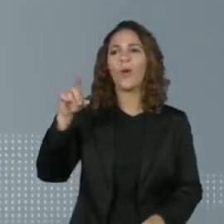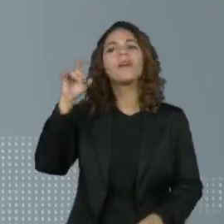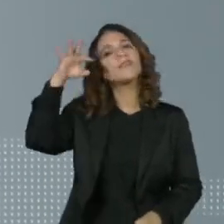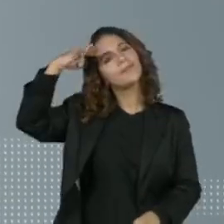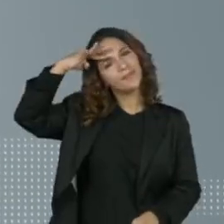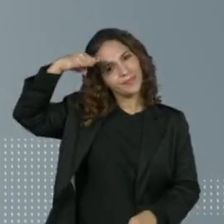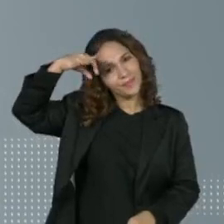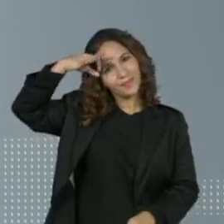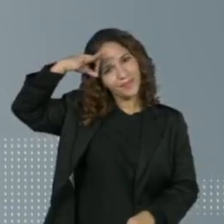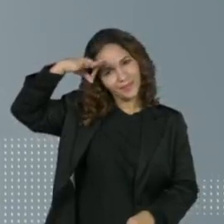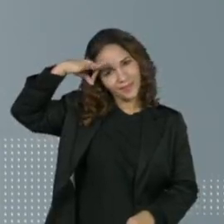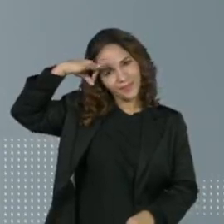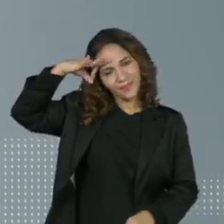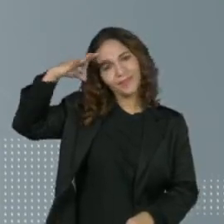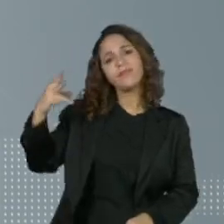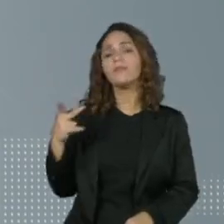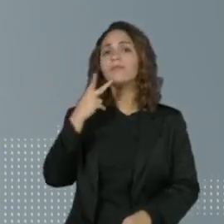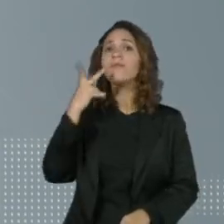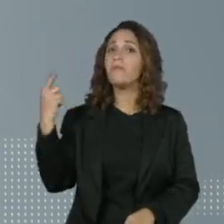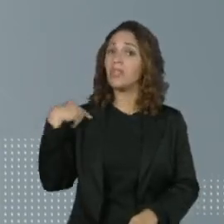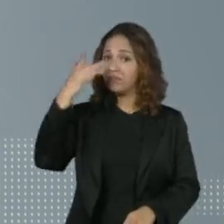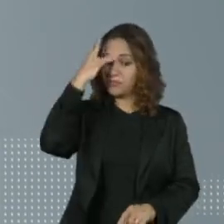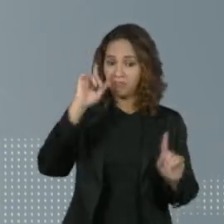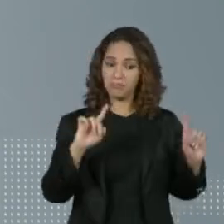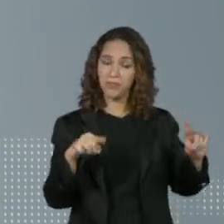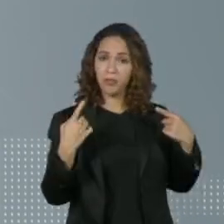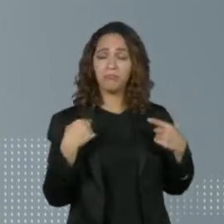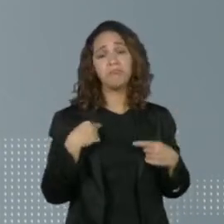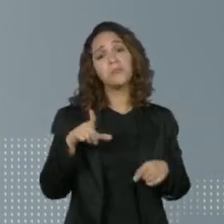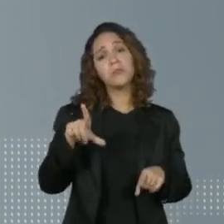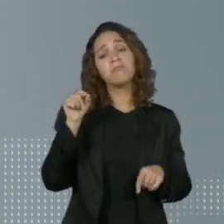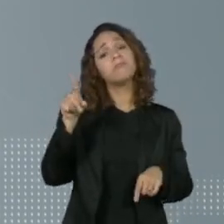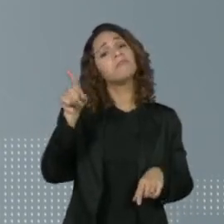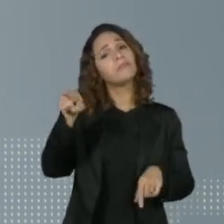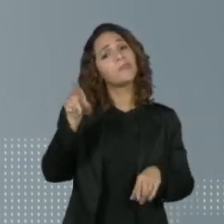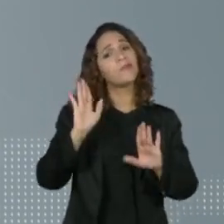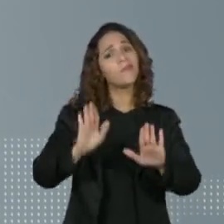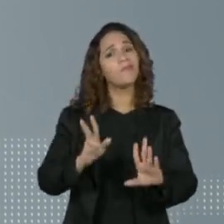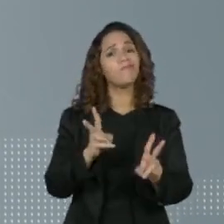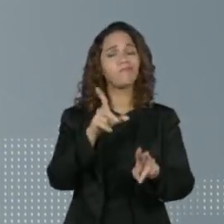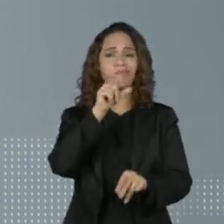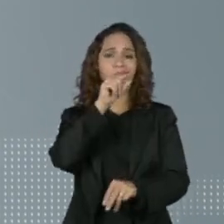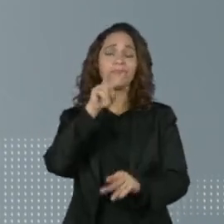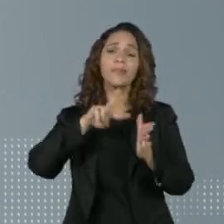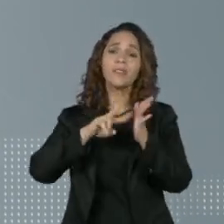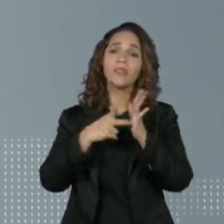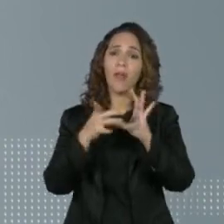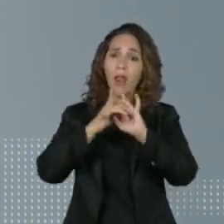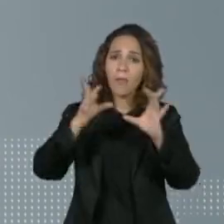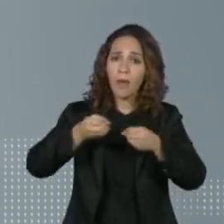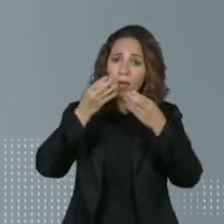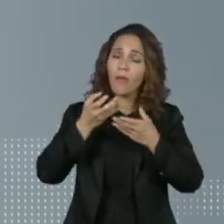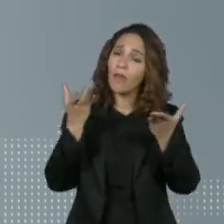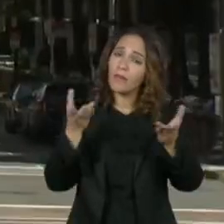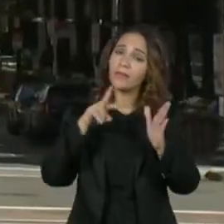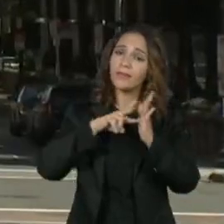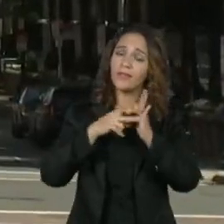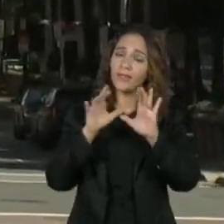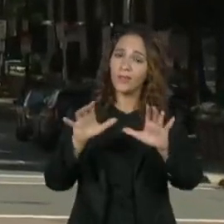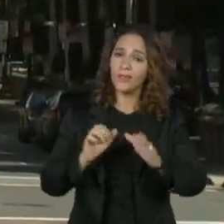publicação de música espero que até meus críticos permaneça é porque é isso O que significa a liberdade de expressão